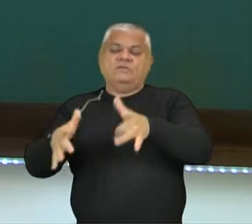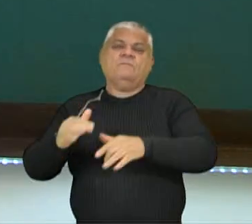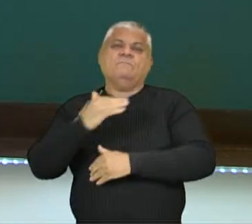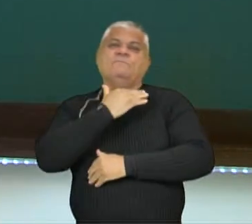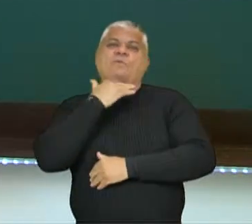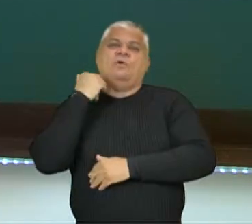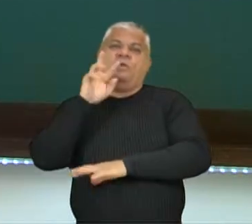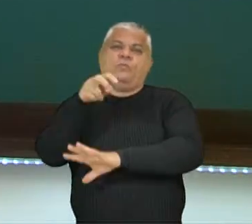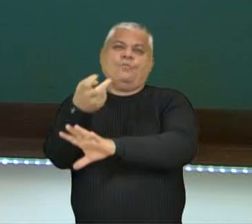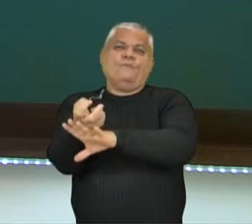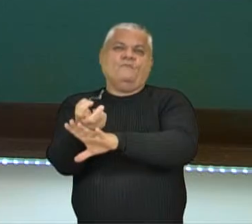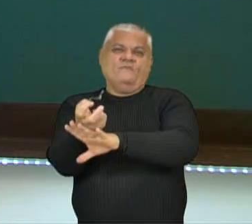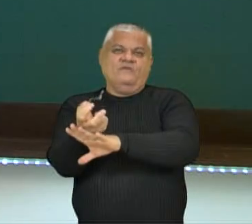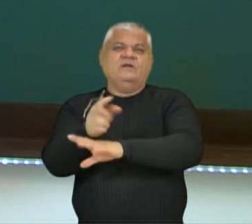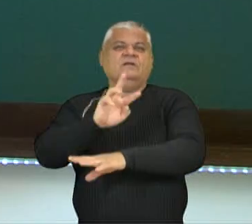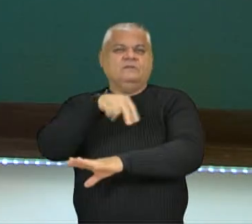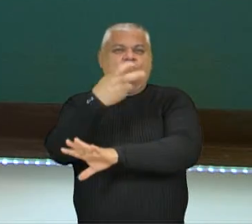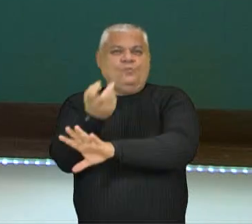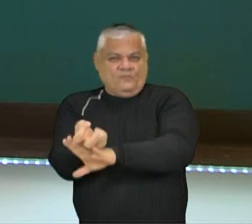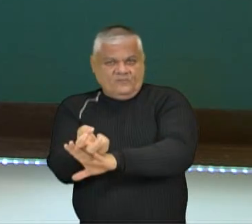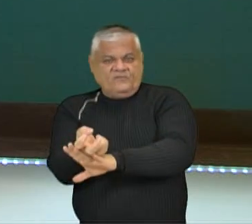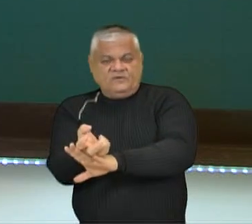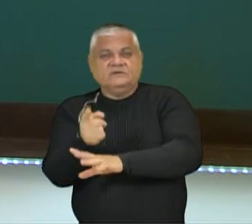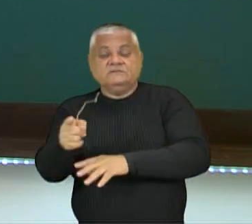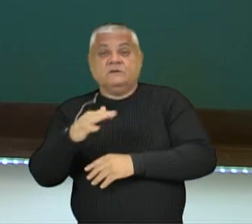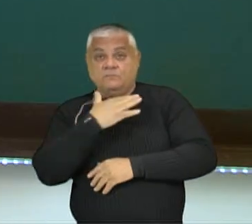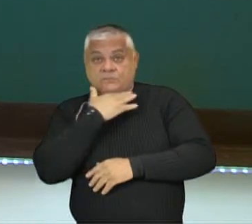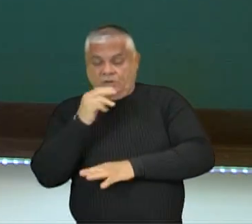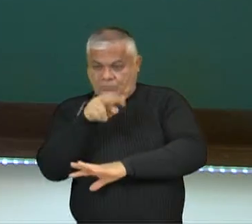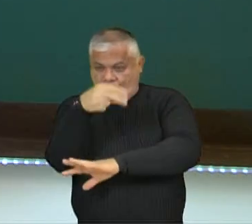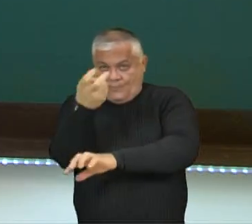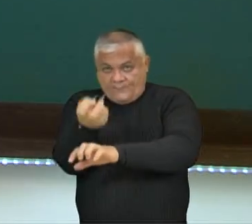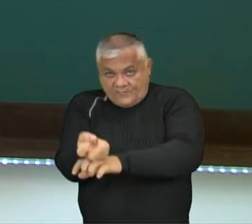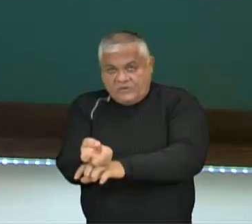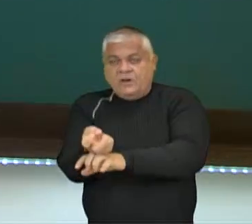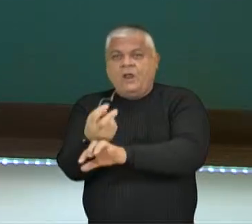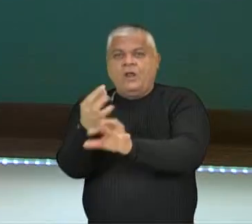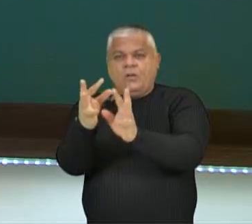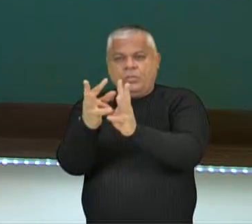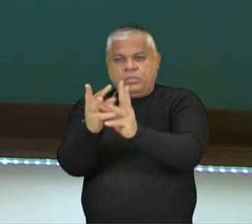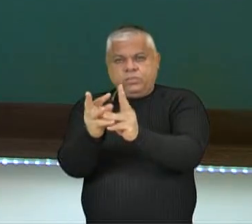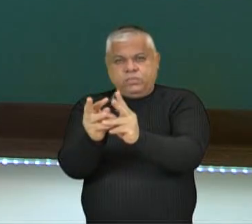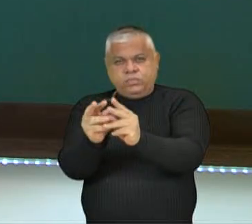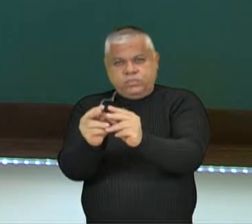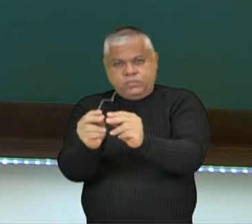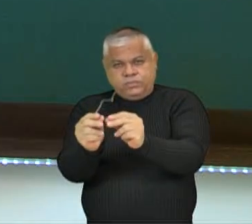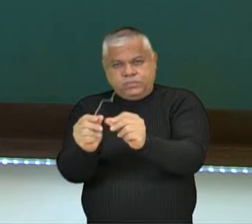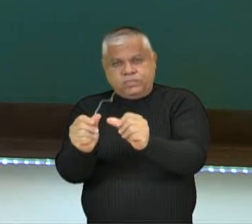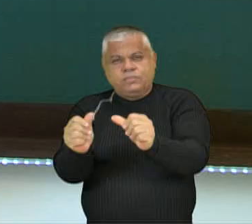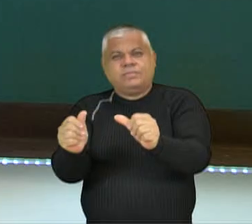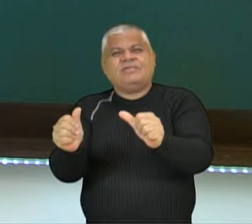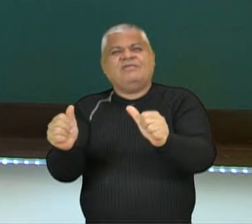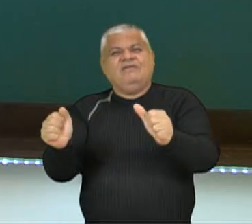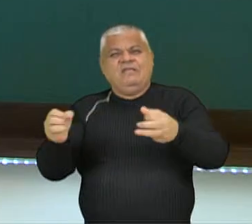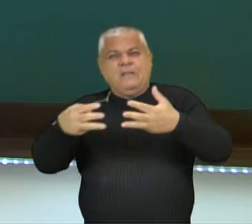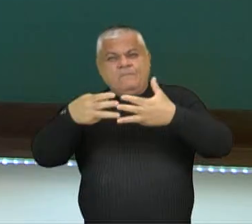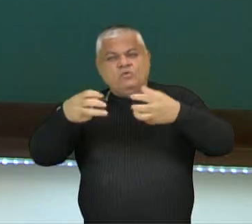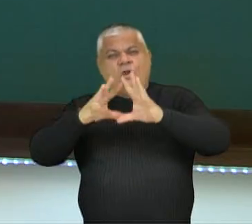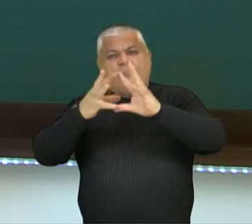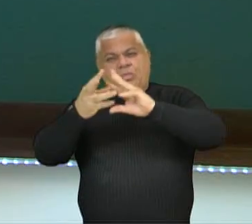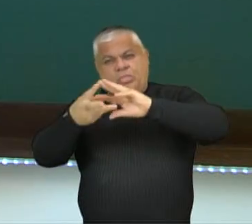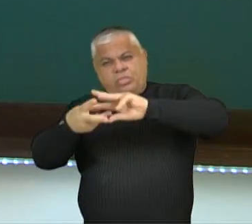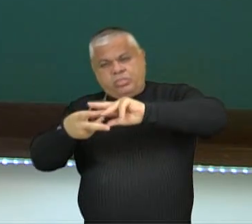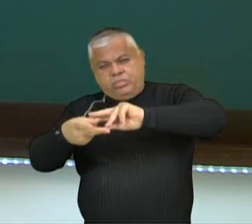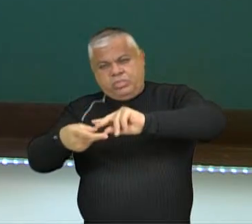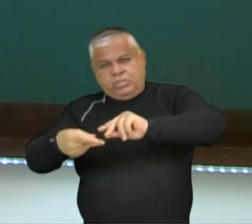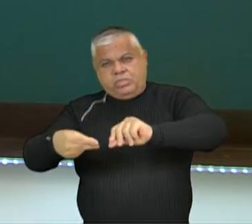mortais. Porque a gente sabe que um ser, quando ele morre, ele acaba, né, sendo decomposto aí pelos organismos